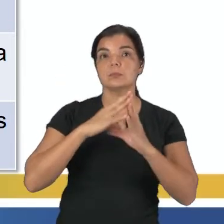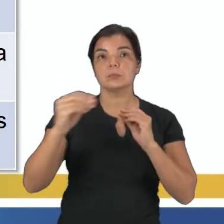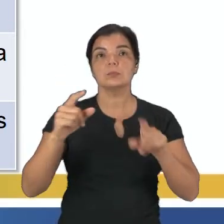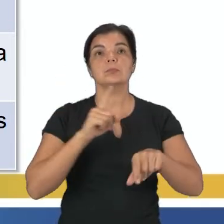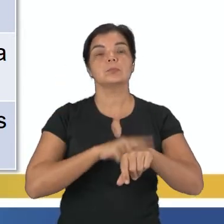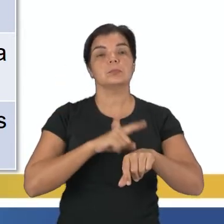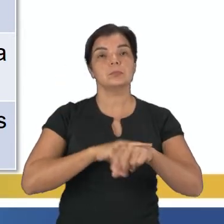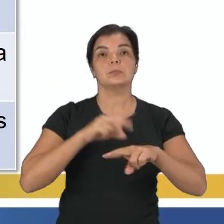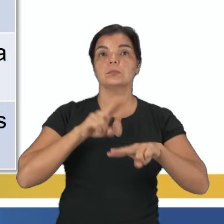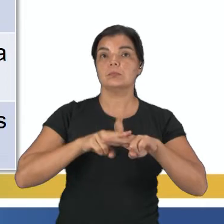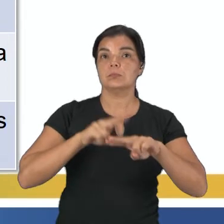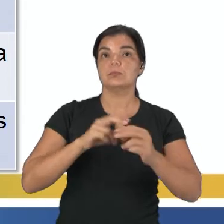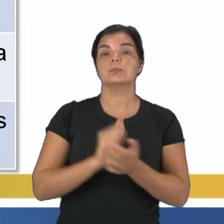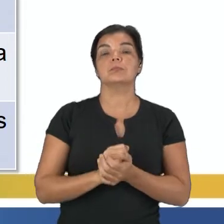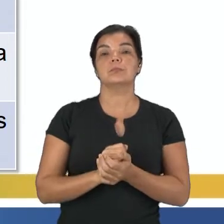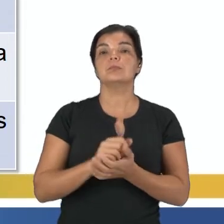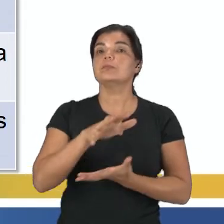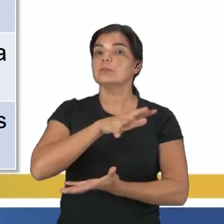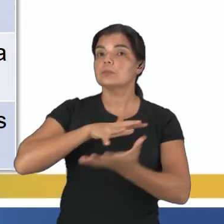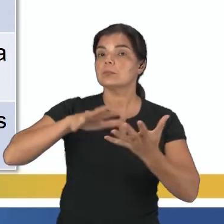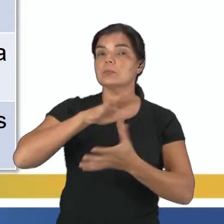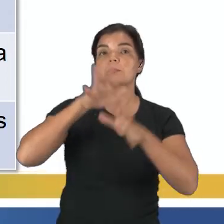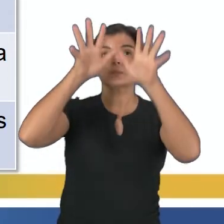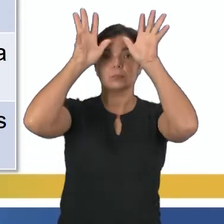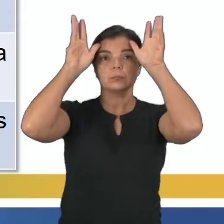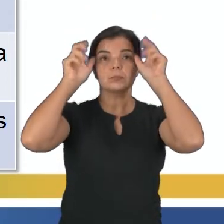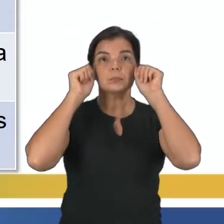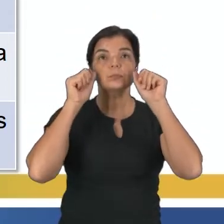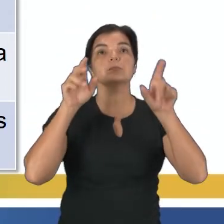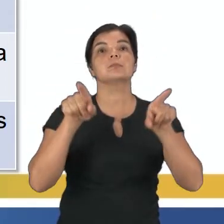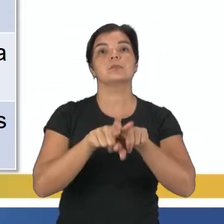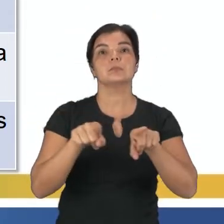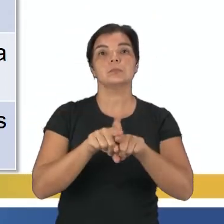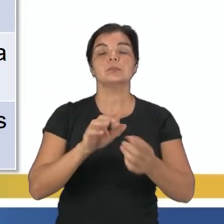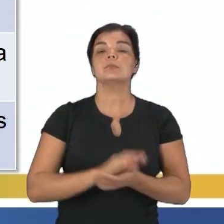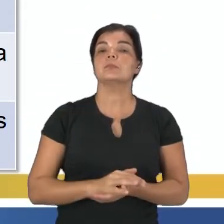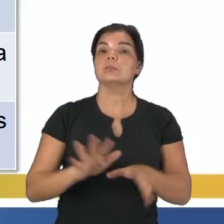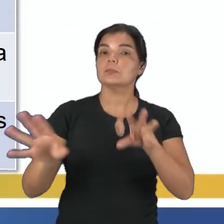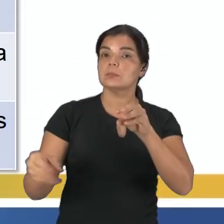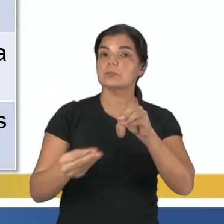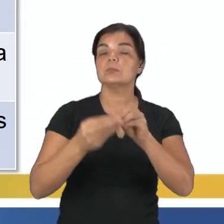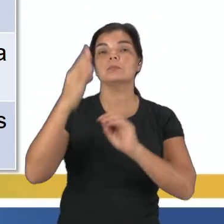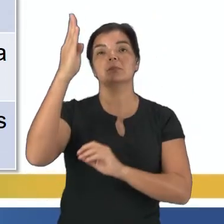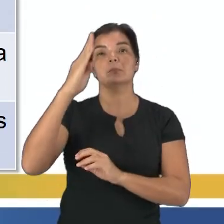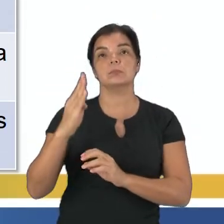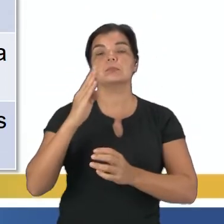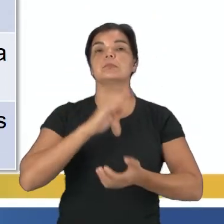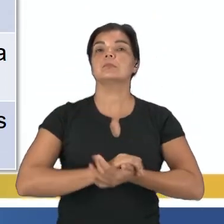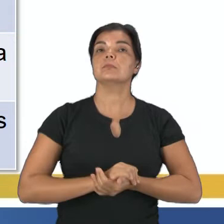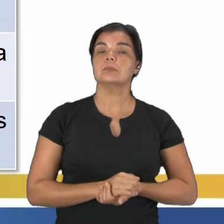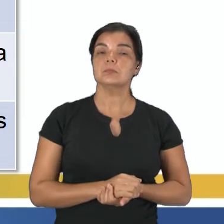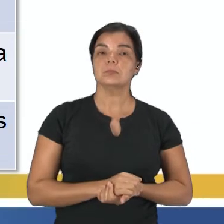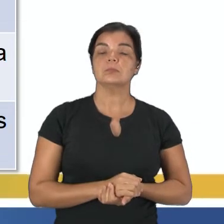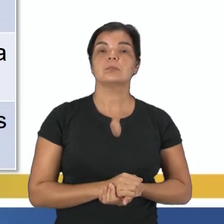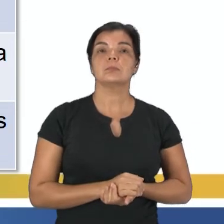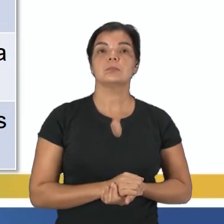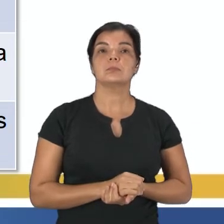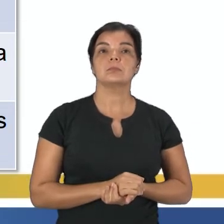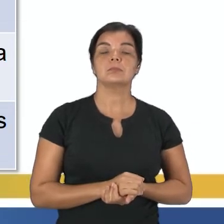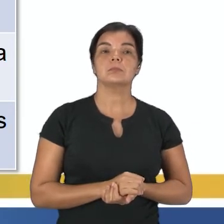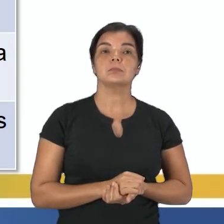das correrias e do cativeiro, certo? A gente tem também nesse período a Revolução Acreana, que é o que vai